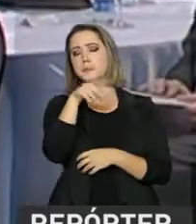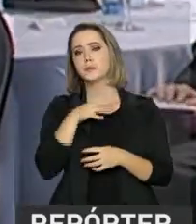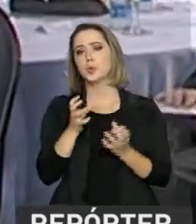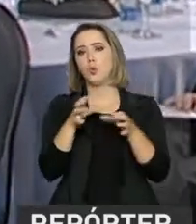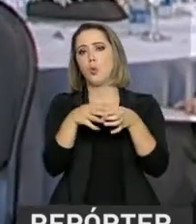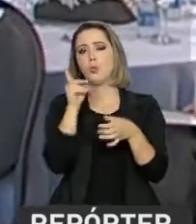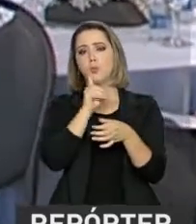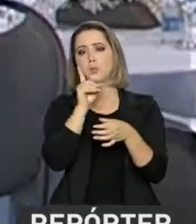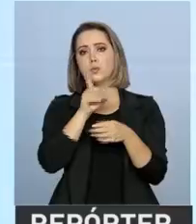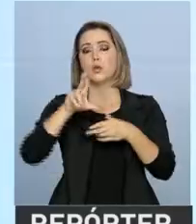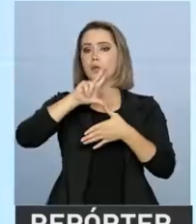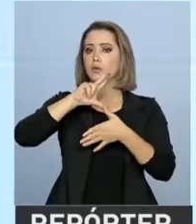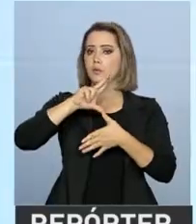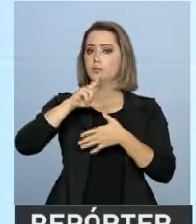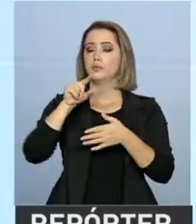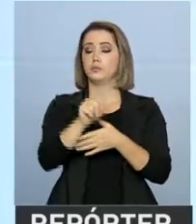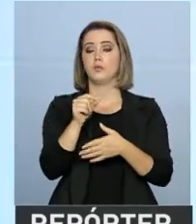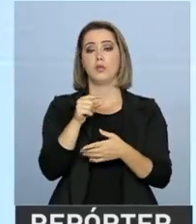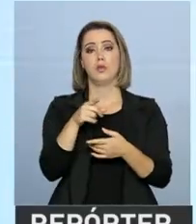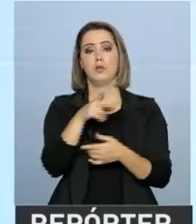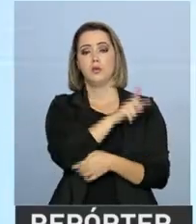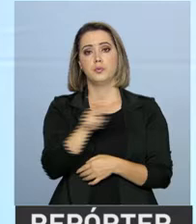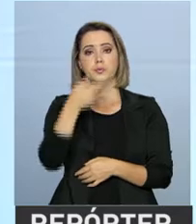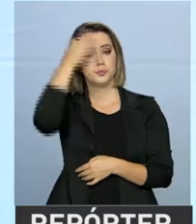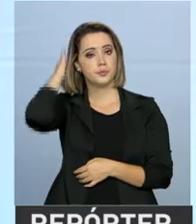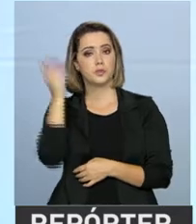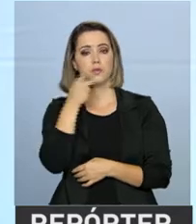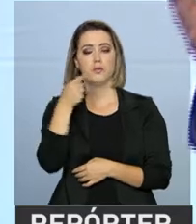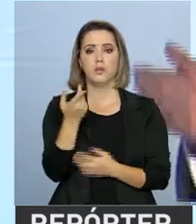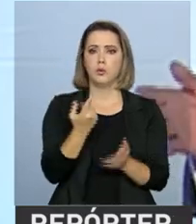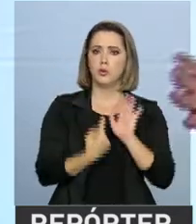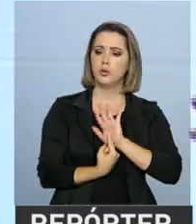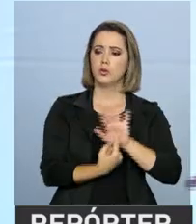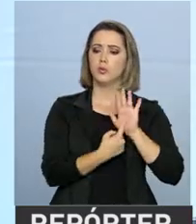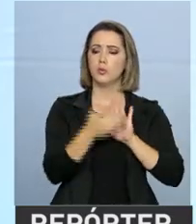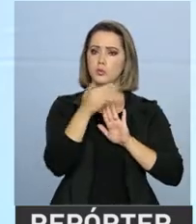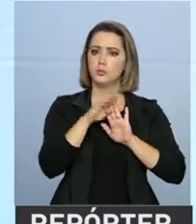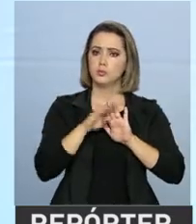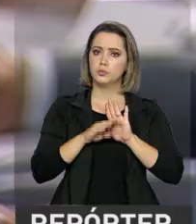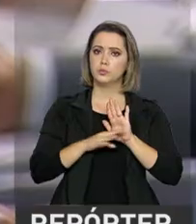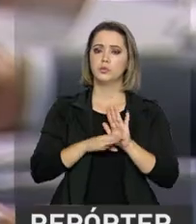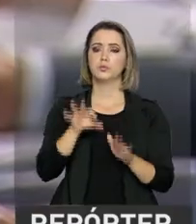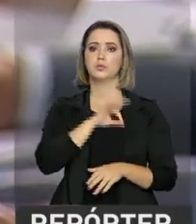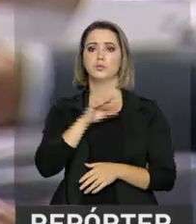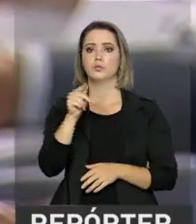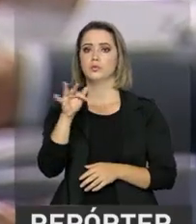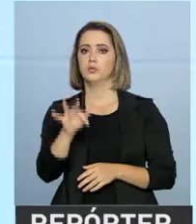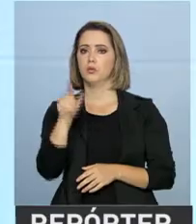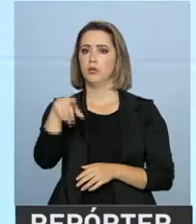Estados Unidos e da América Latina. O presidente Michel Temer reafirmou que os problemas apontados na operação da Polícia Federal